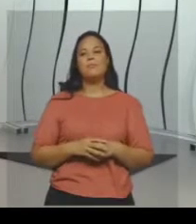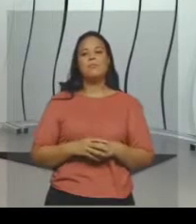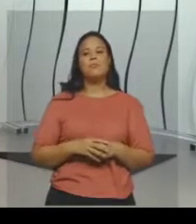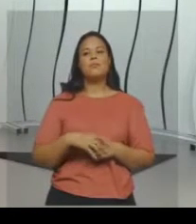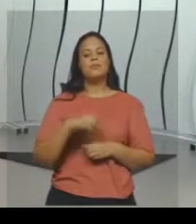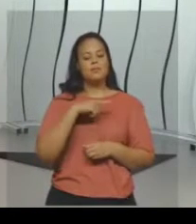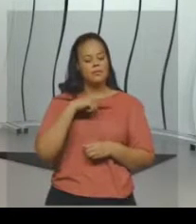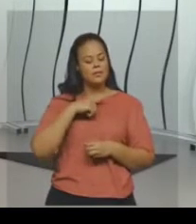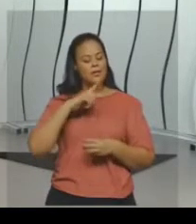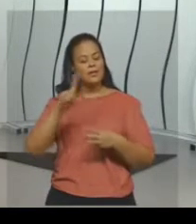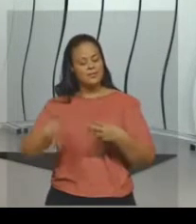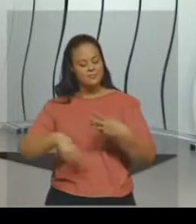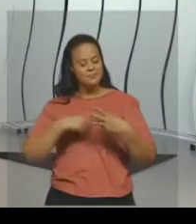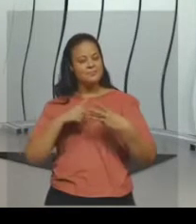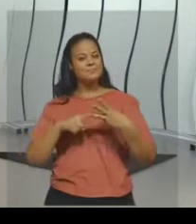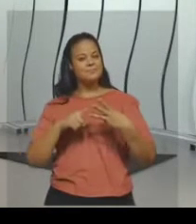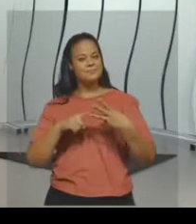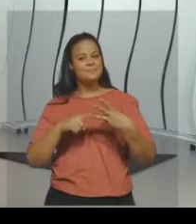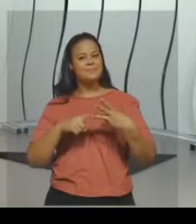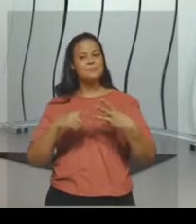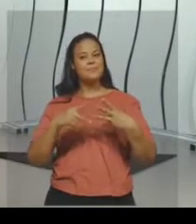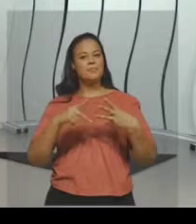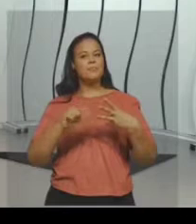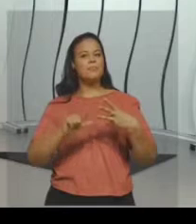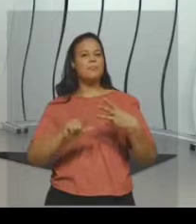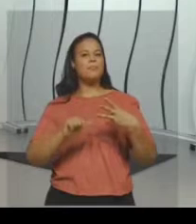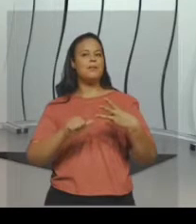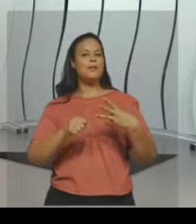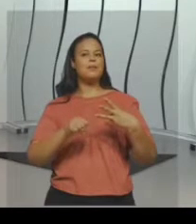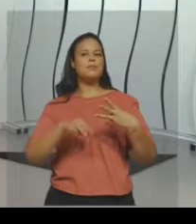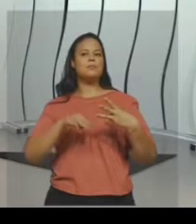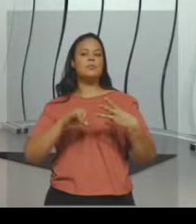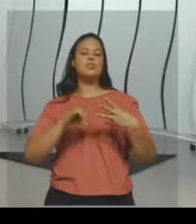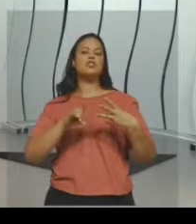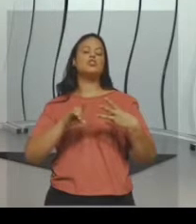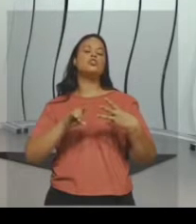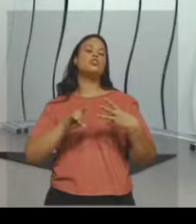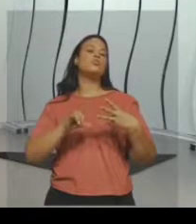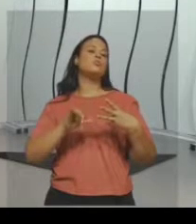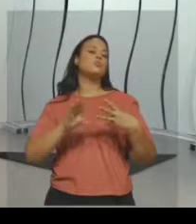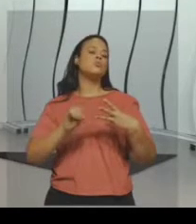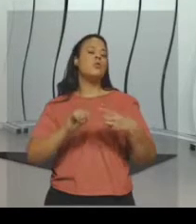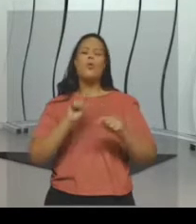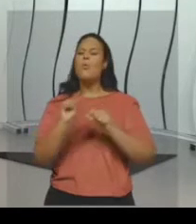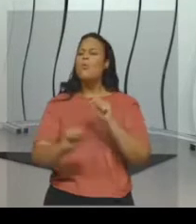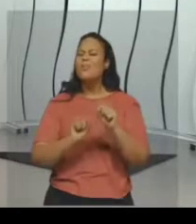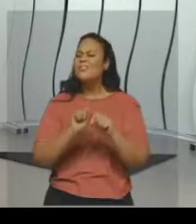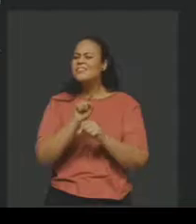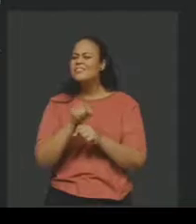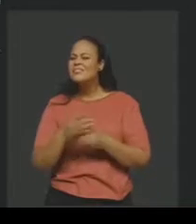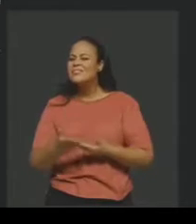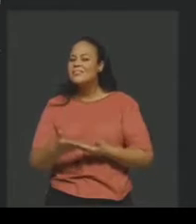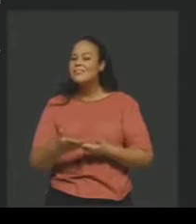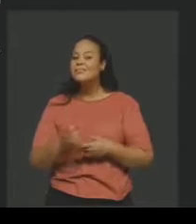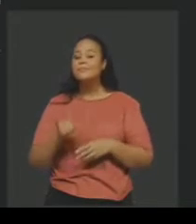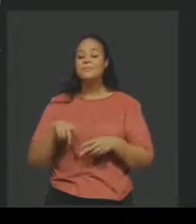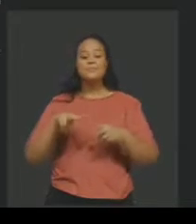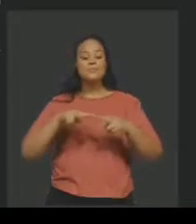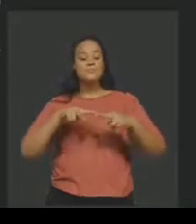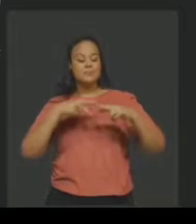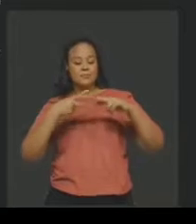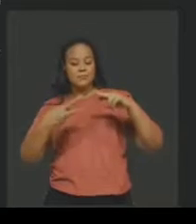Tem mais na estrutura bacteriana. Plasmídio. O que é isso, professor? Plasmídio. É um DNA